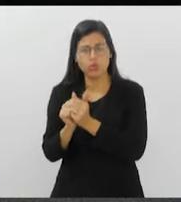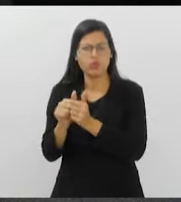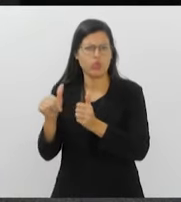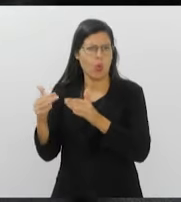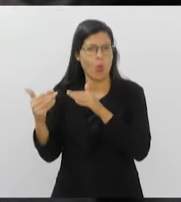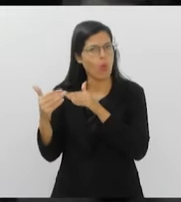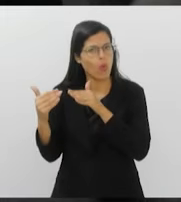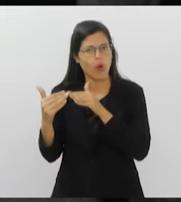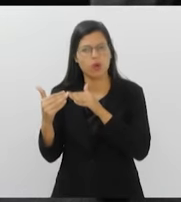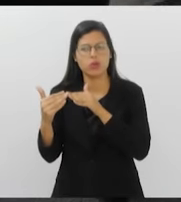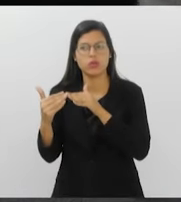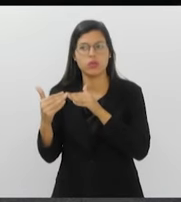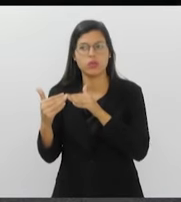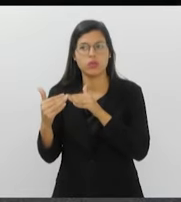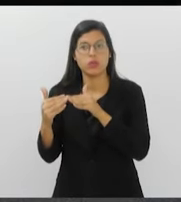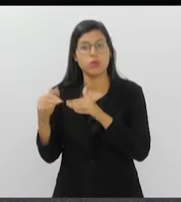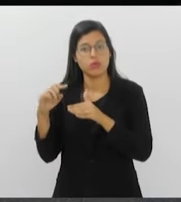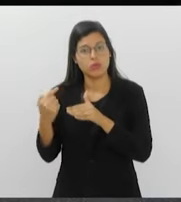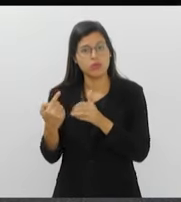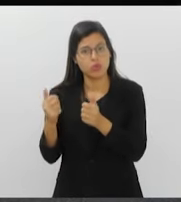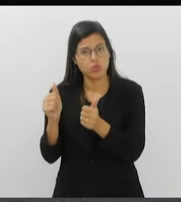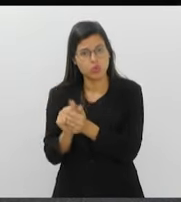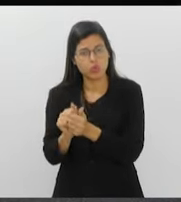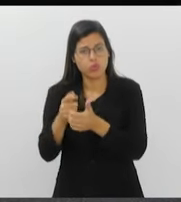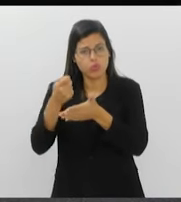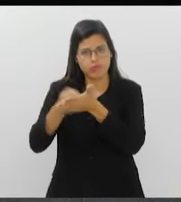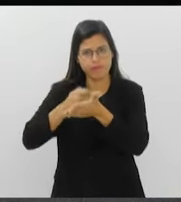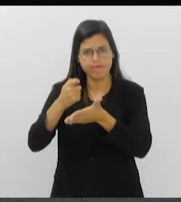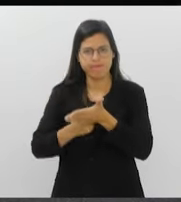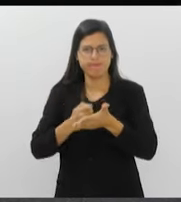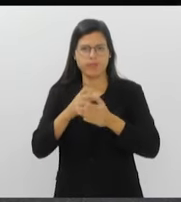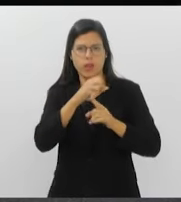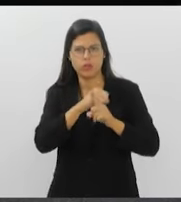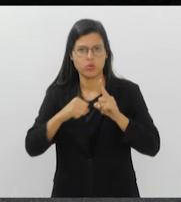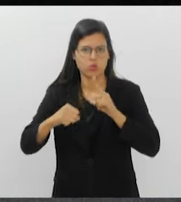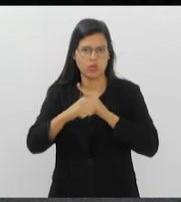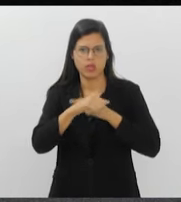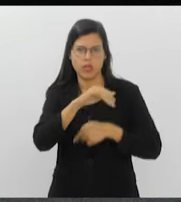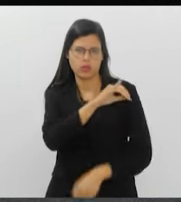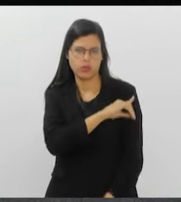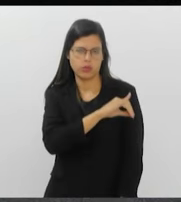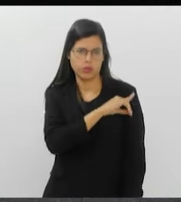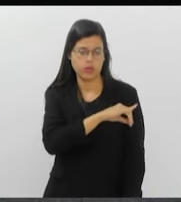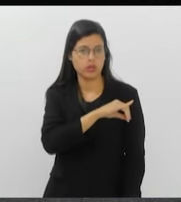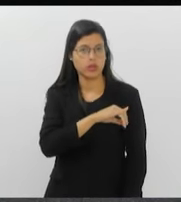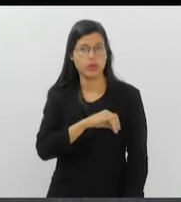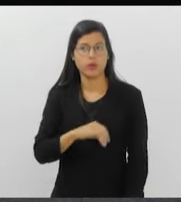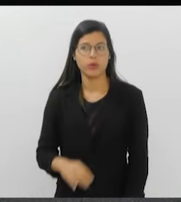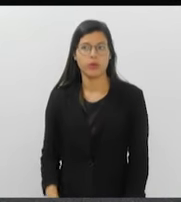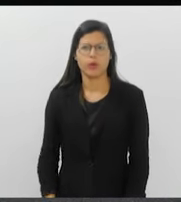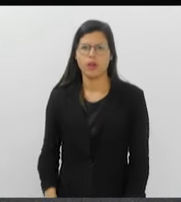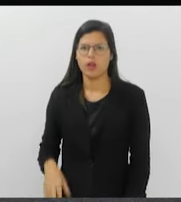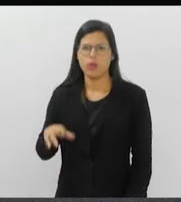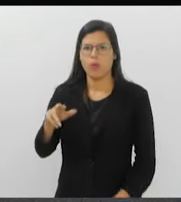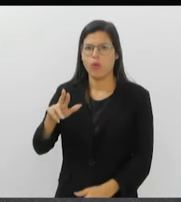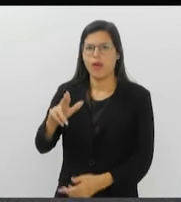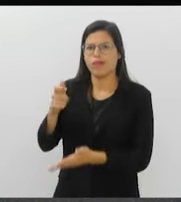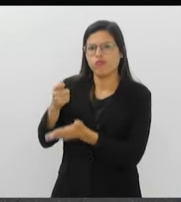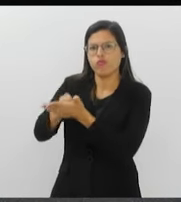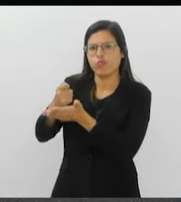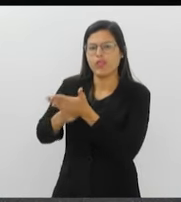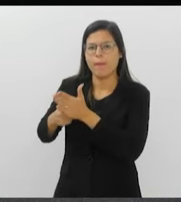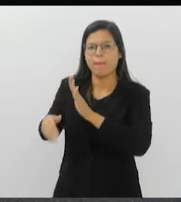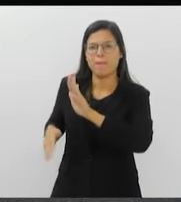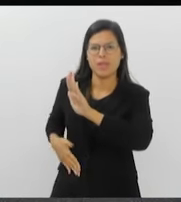você para que possamos lutar pela sociedade fluminense e não por esses bandidos e